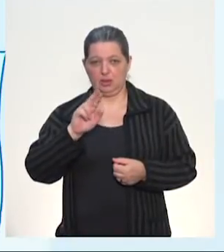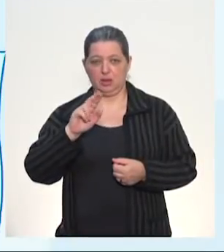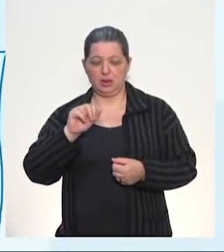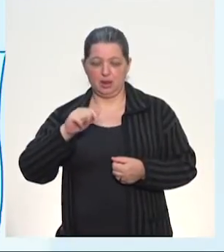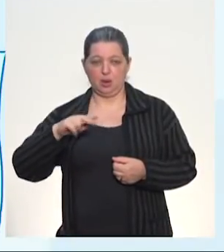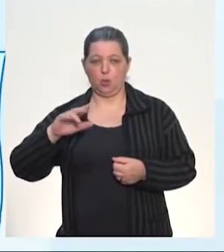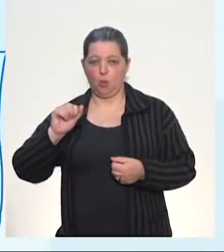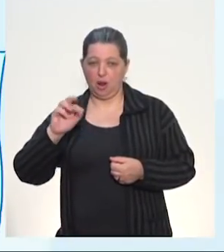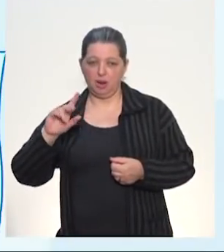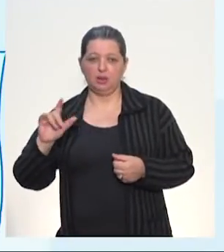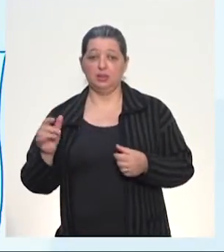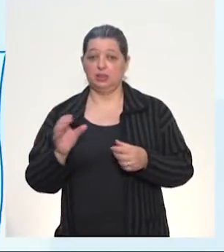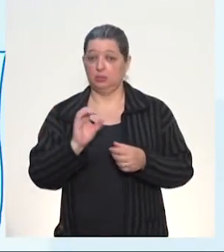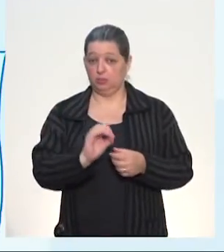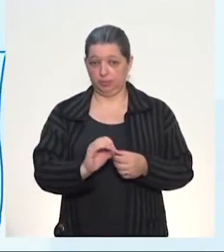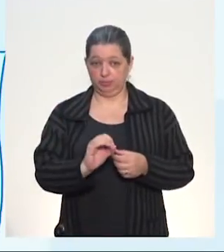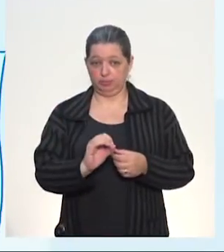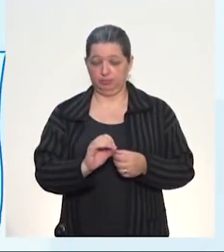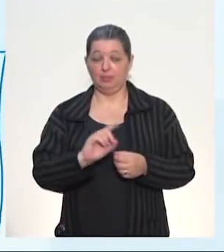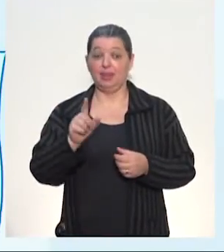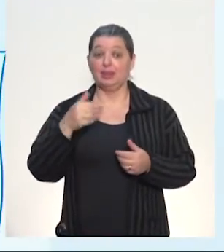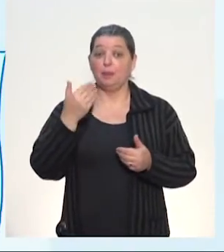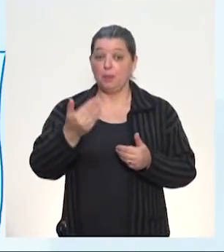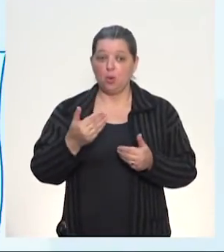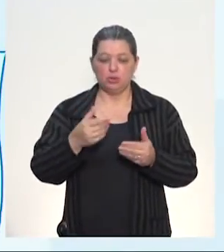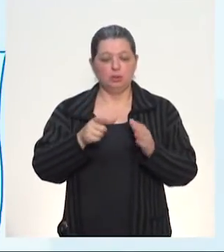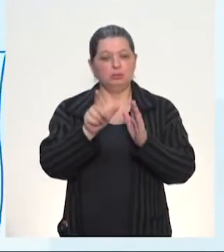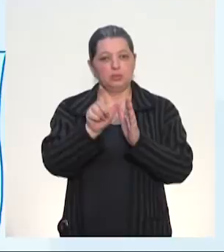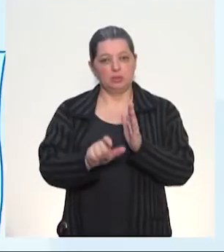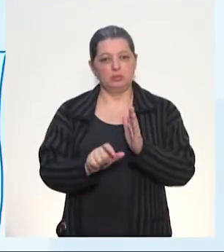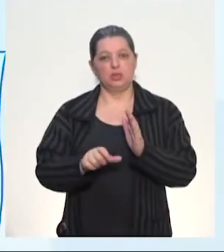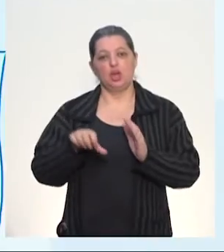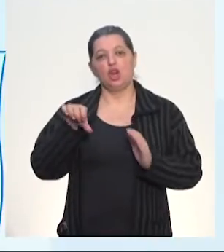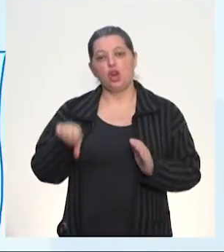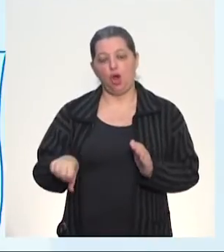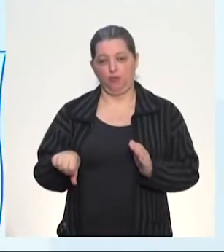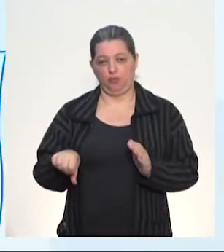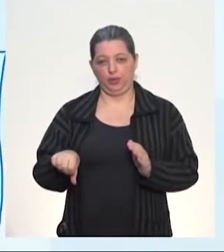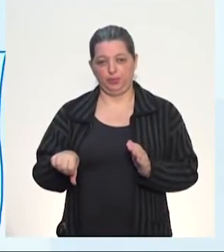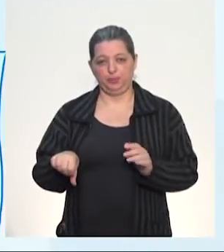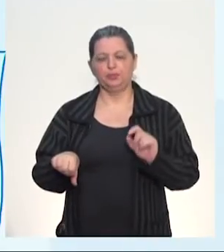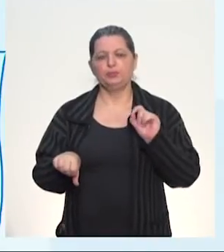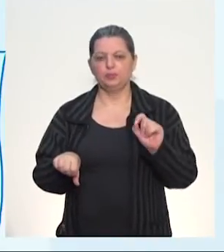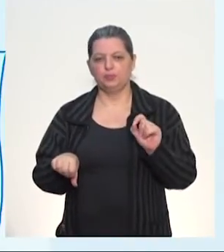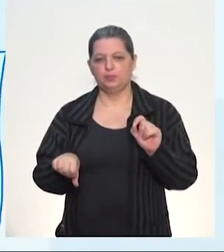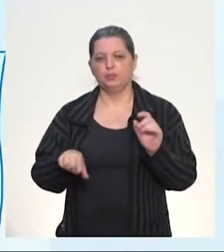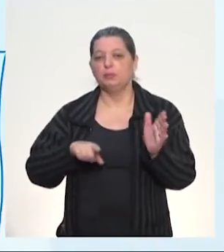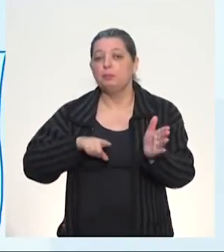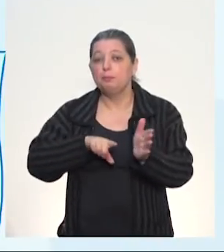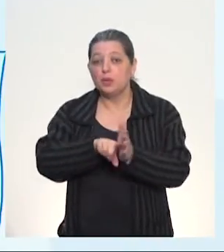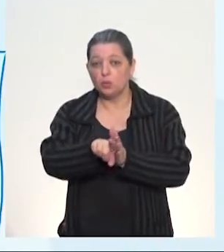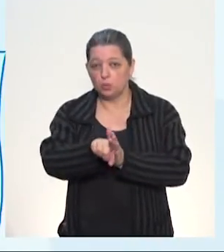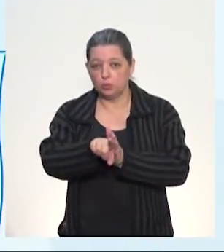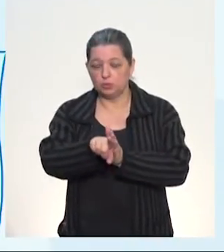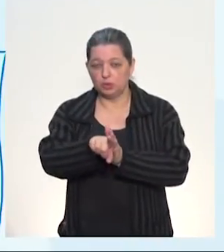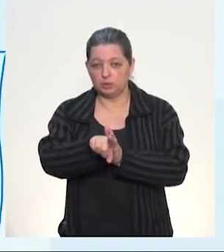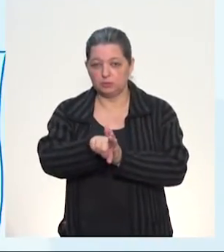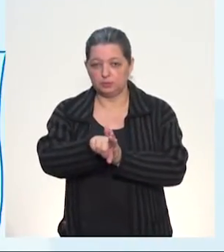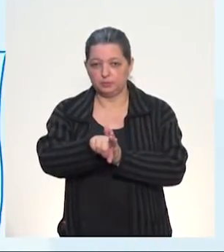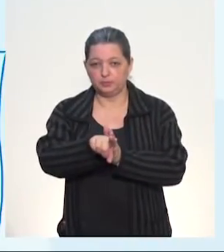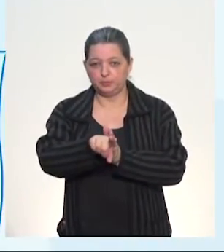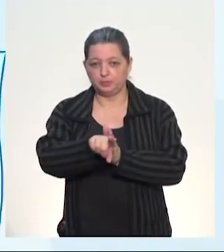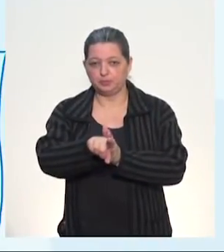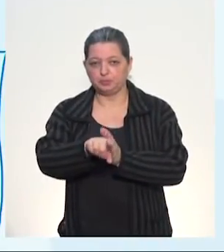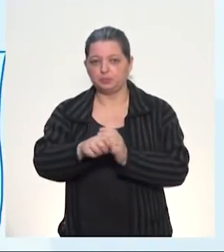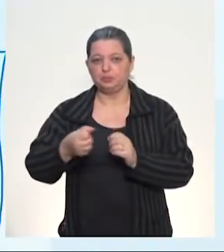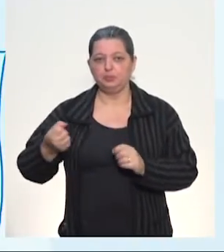vazio, ok? E depois, em Brasília, eu tenho o 9. Nessa questão, né, questão 4, quer